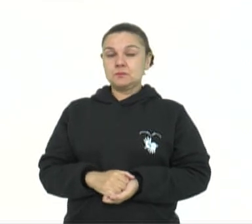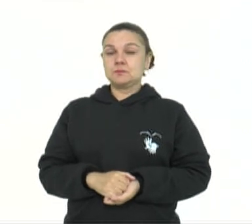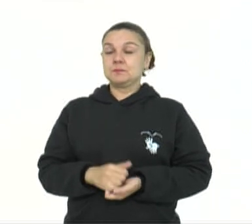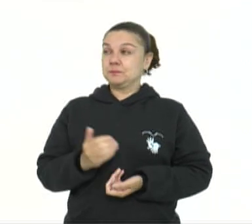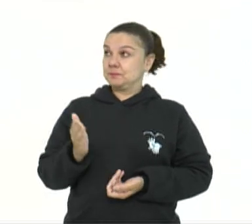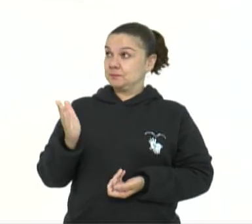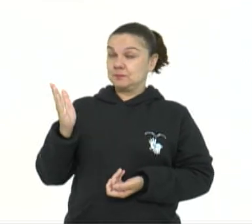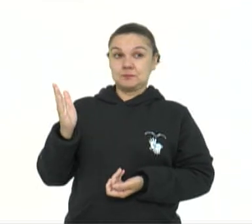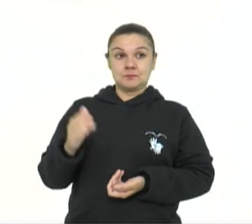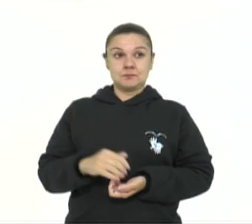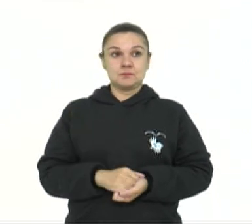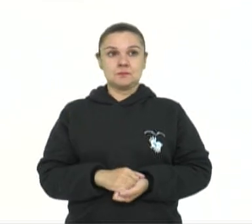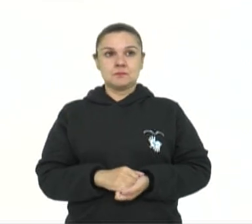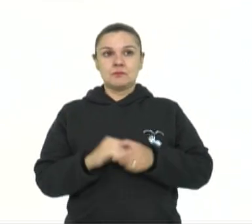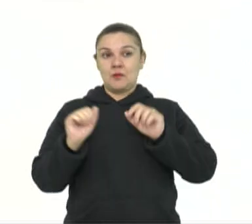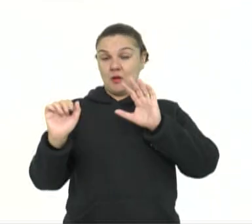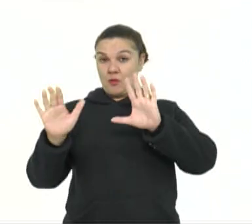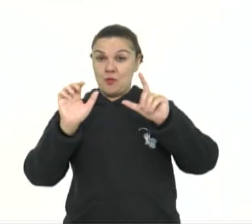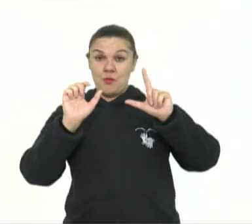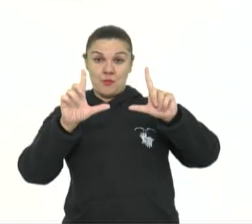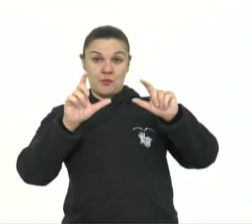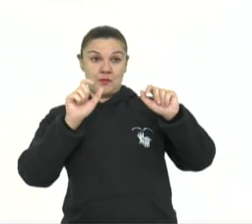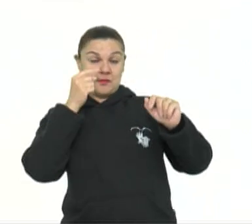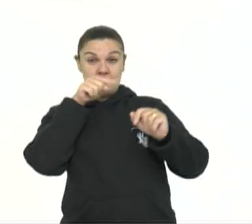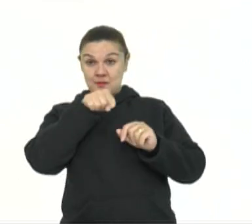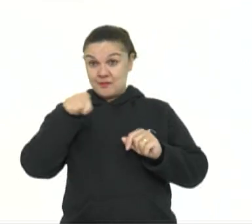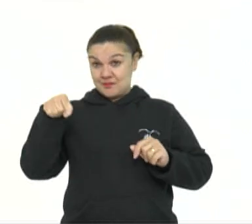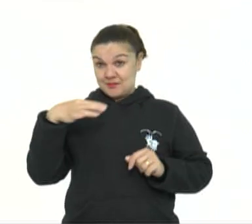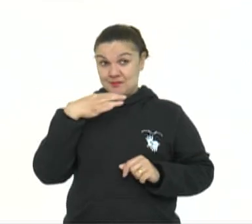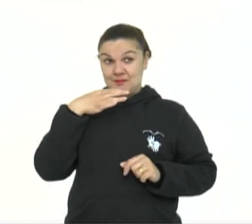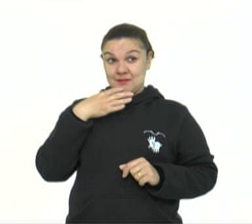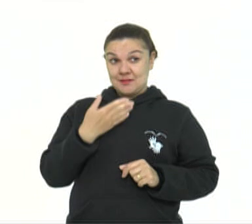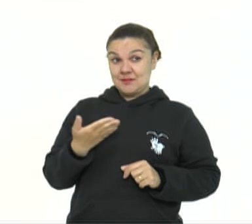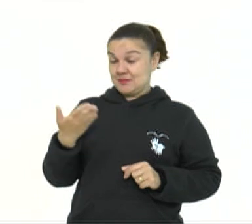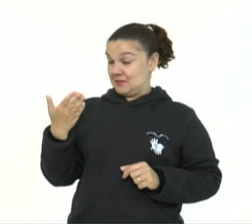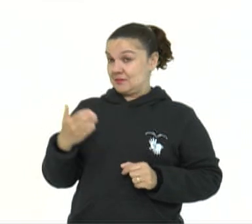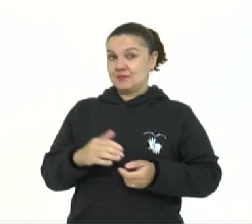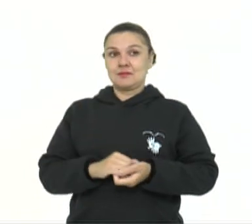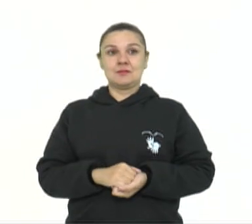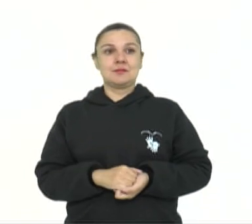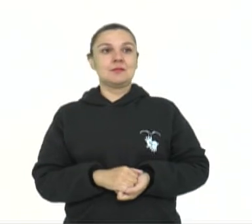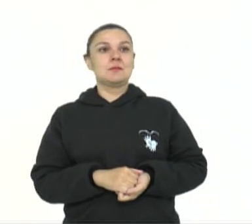só, mais algumas exposições aqui antes para vocês verem.